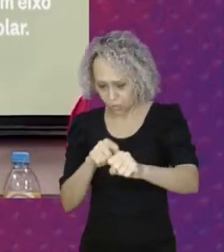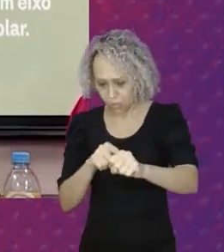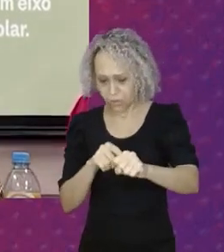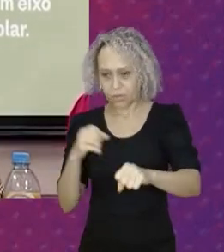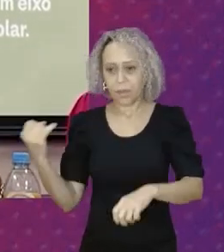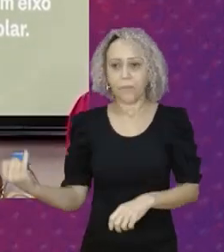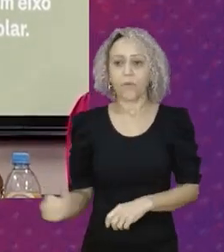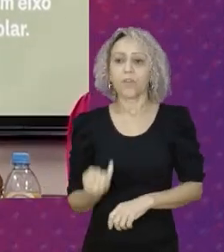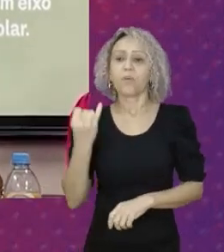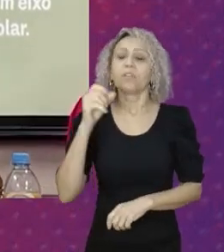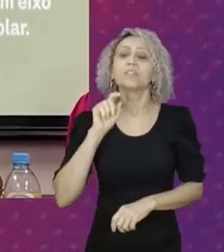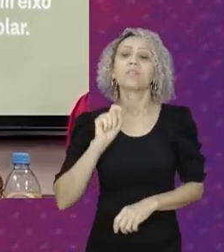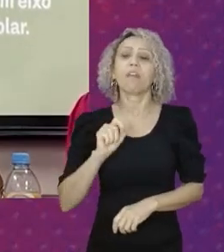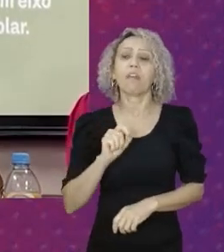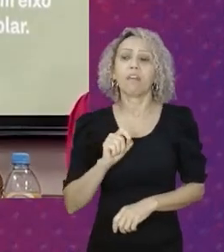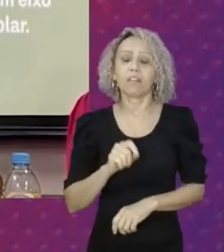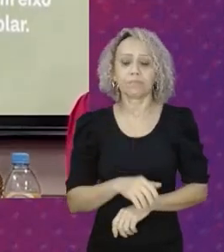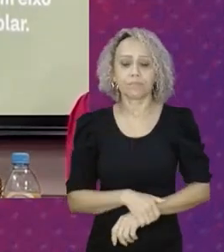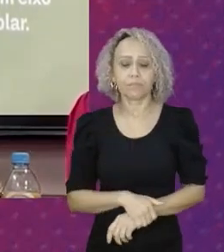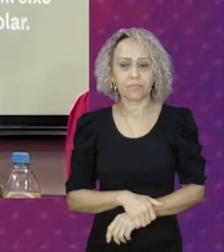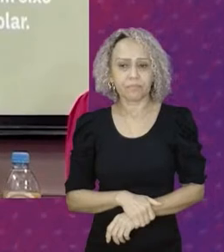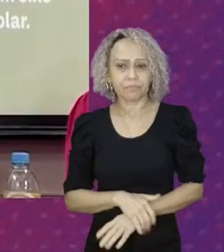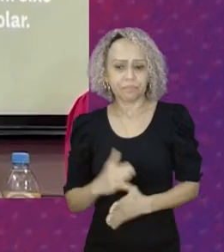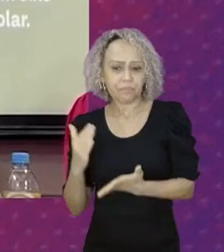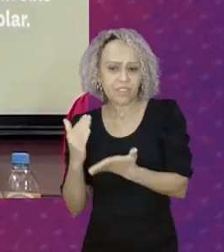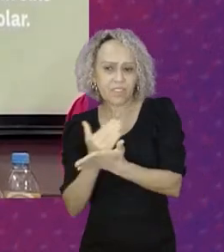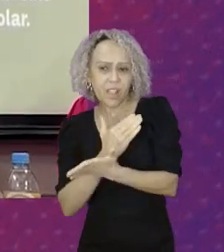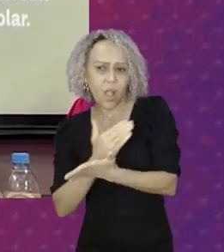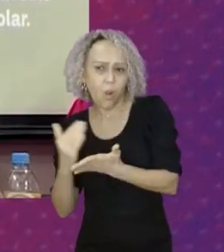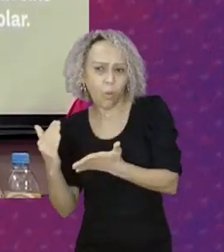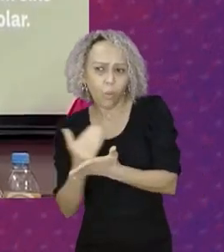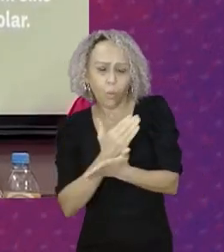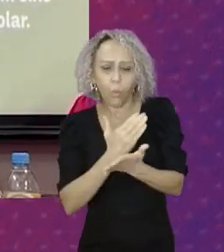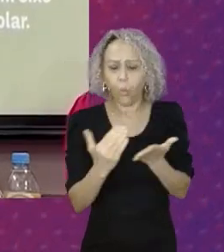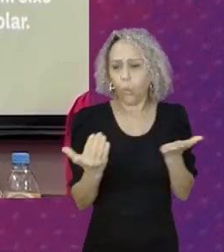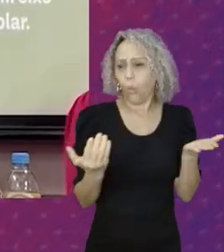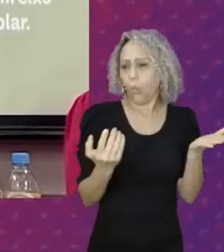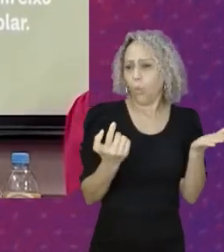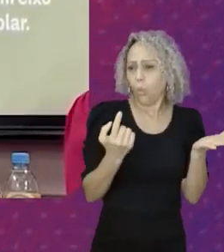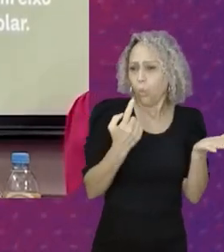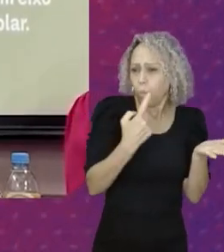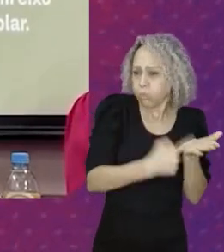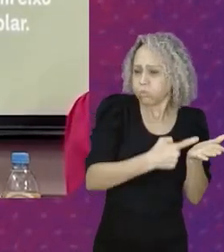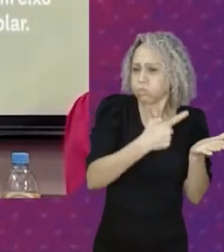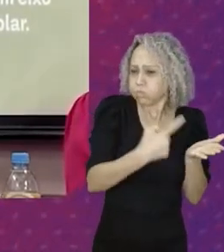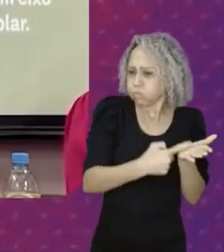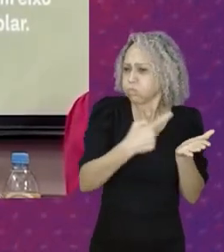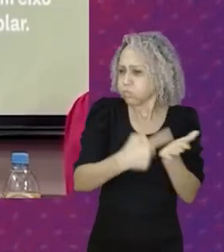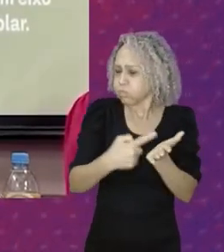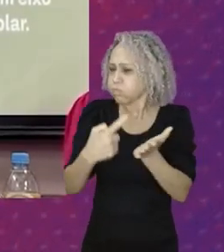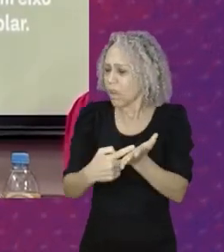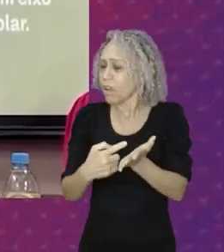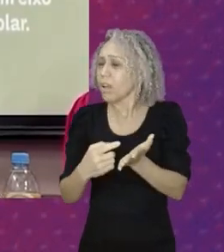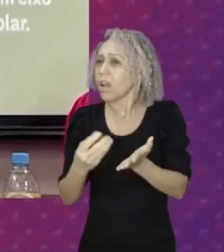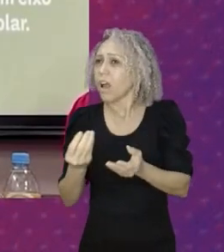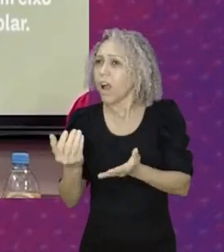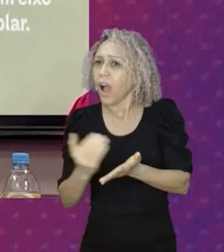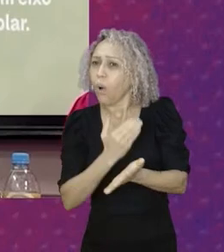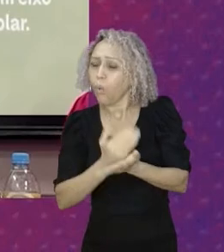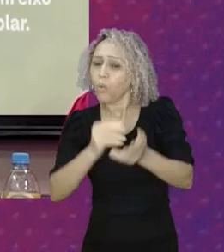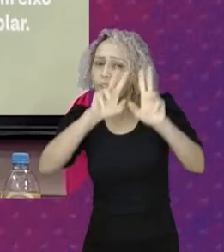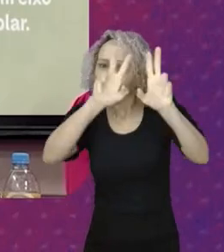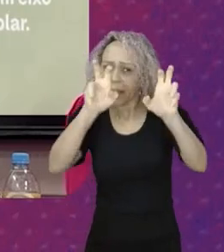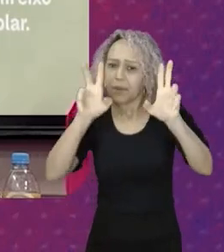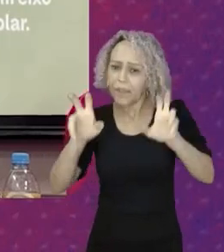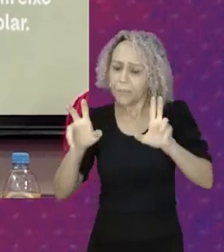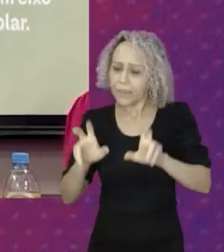importante algumas agendas que nós vamos conseguir escrever na Constituição de 88, né? A